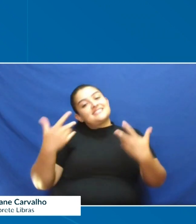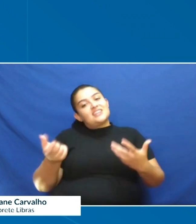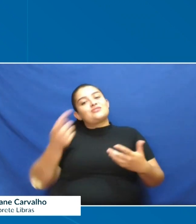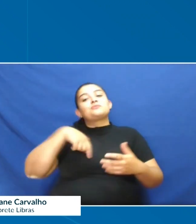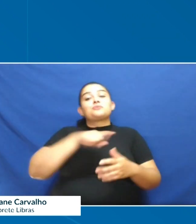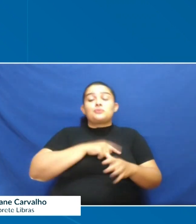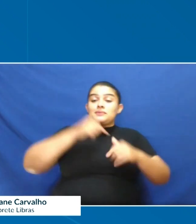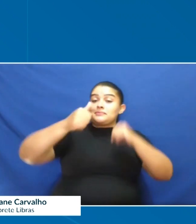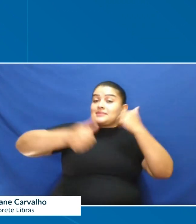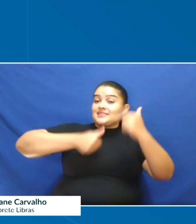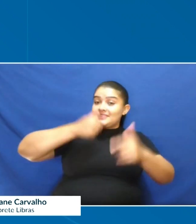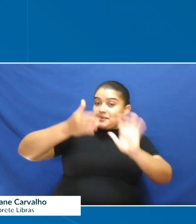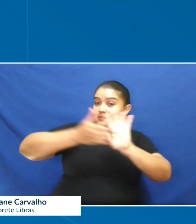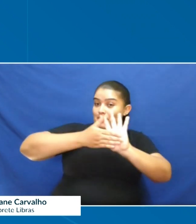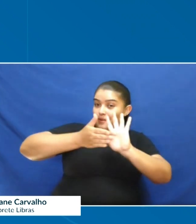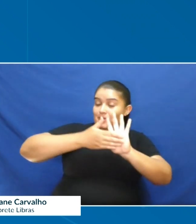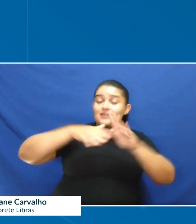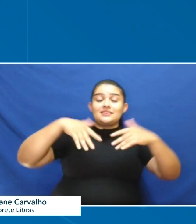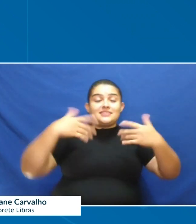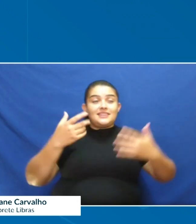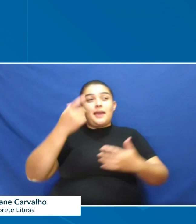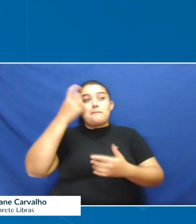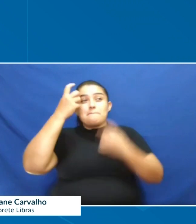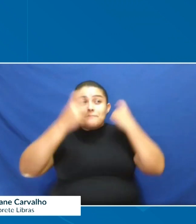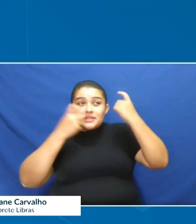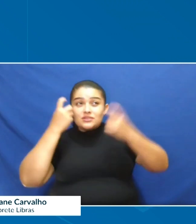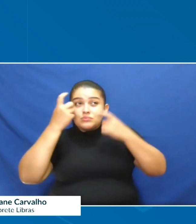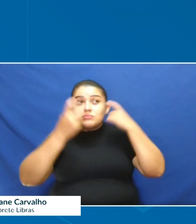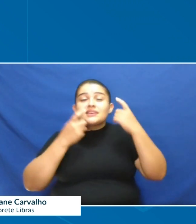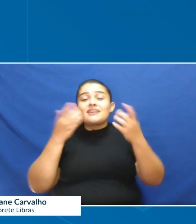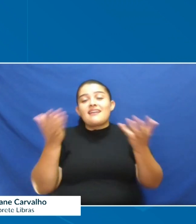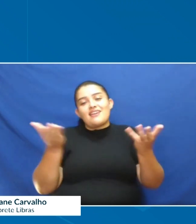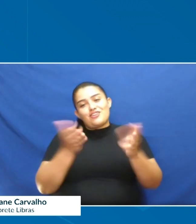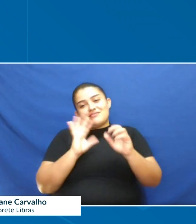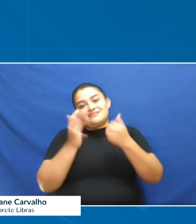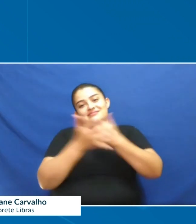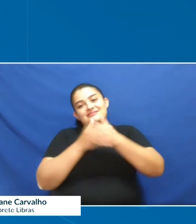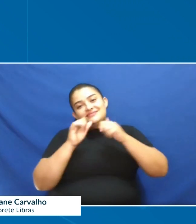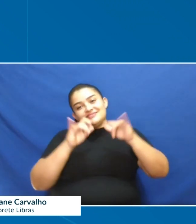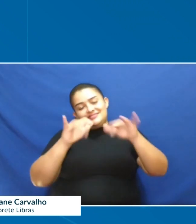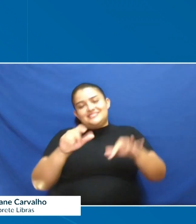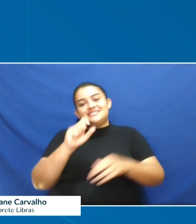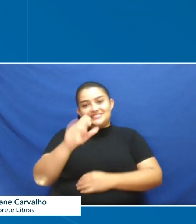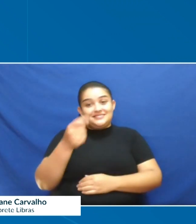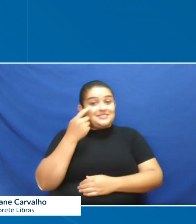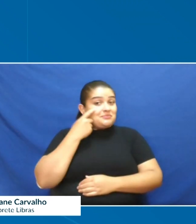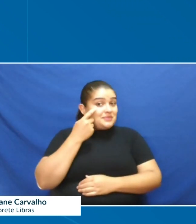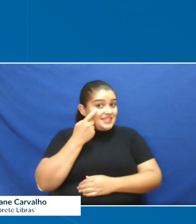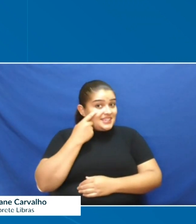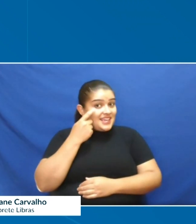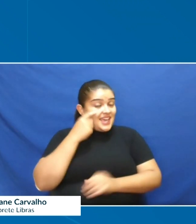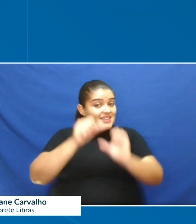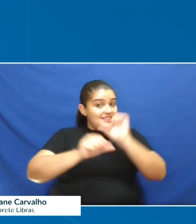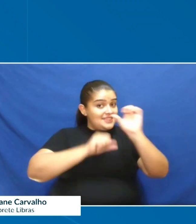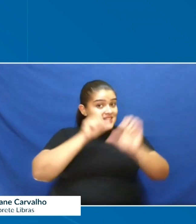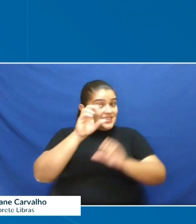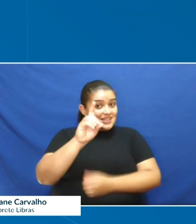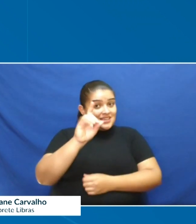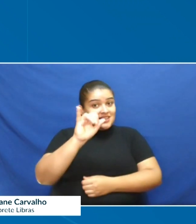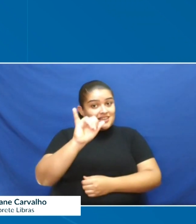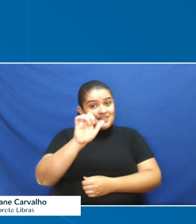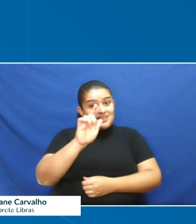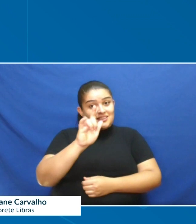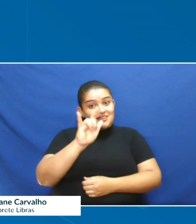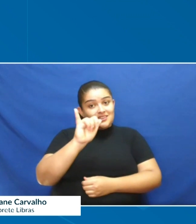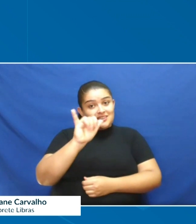trabalhando. E essa grande preocupação é em decorrência da pandemia. Se você olhar a transformação digital que ocorreu esse